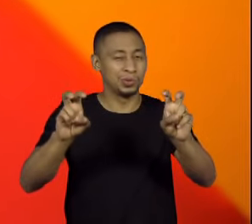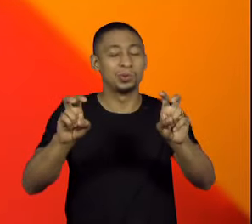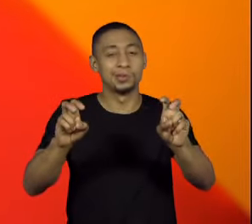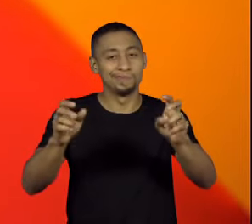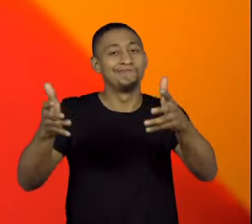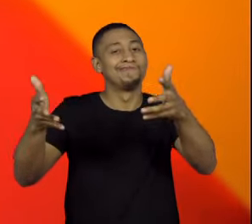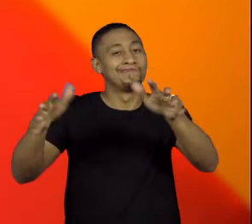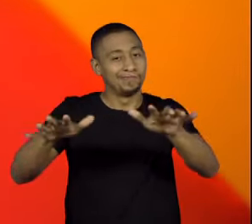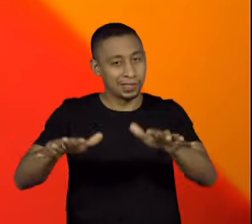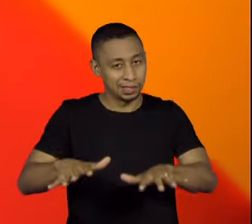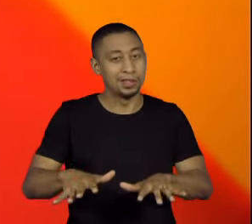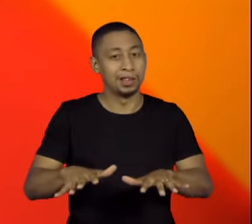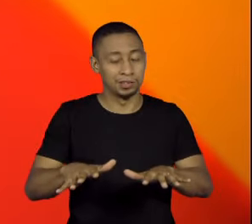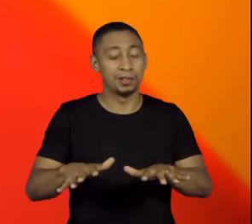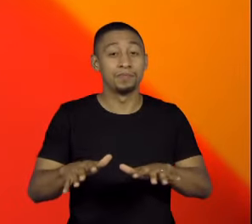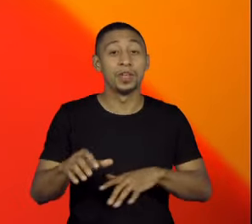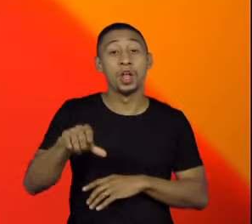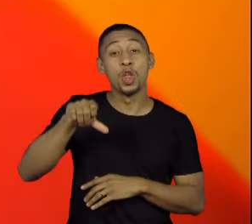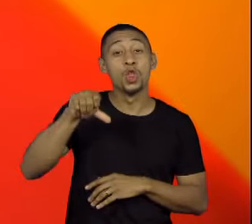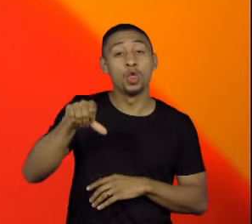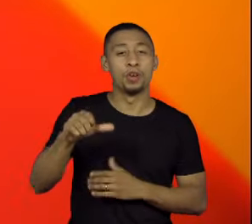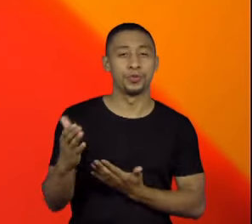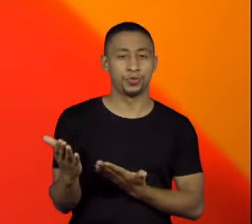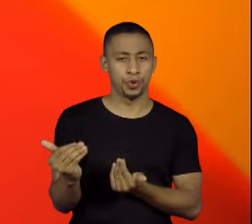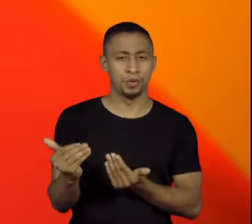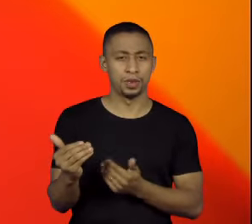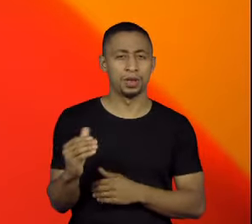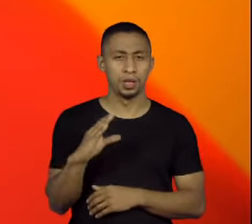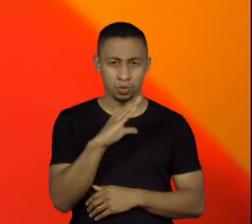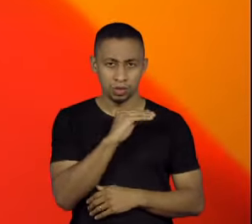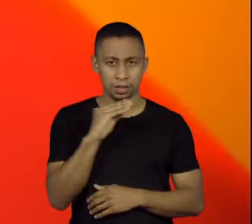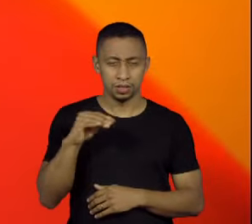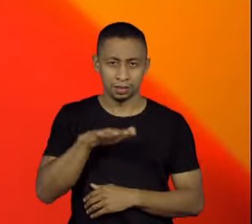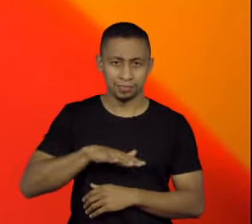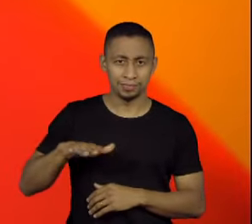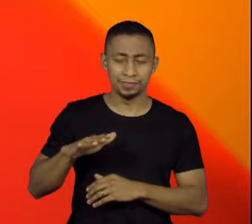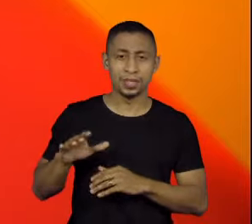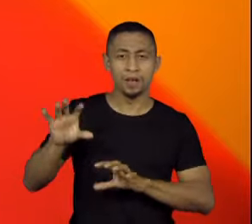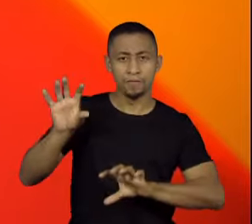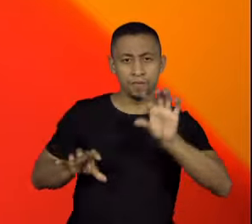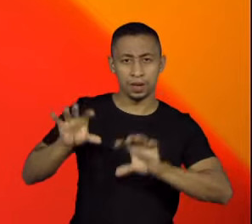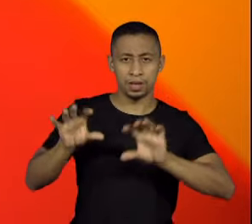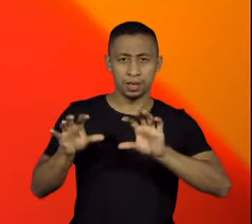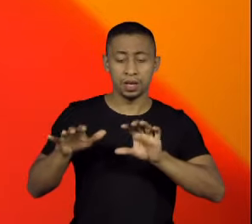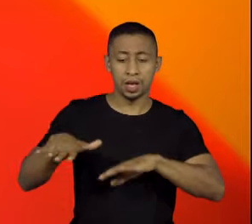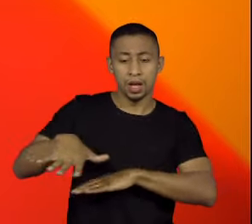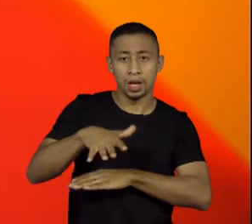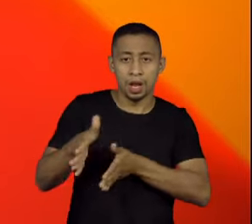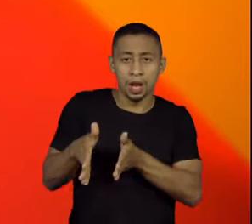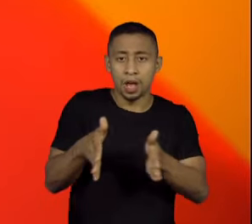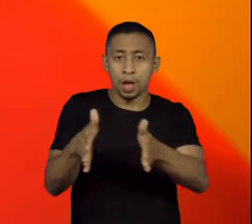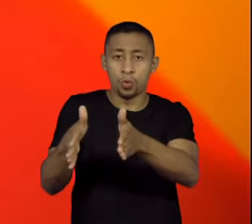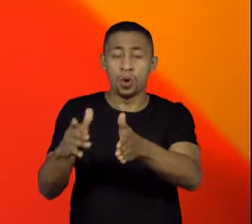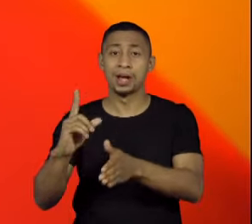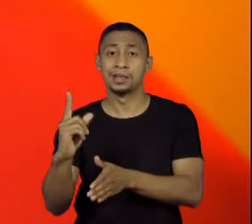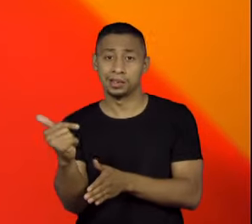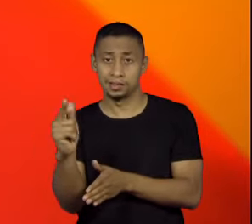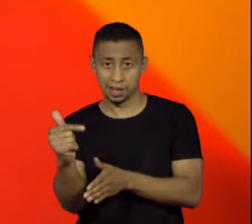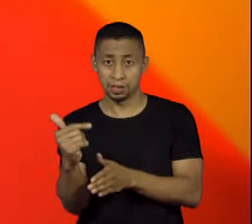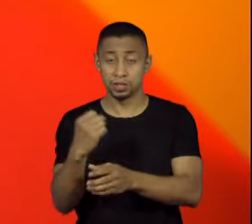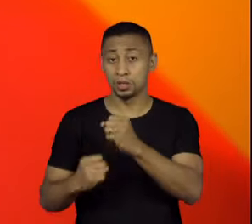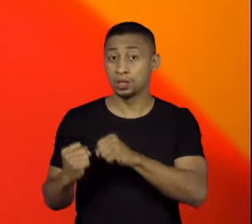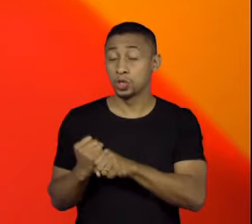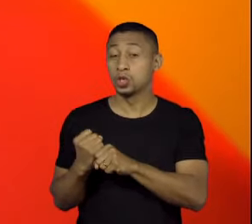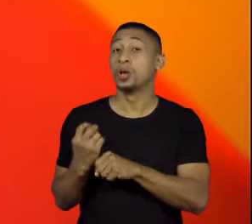a tragédia que vitimou 9 jovens, 9 adolescentes no baile funk da 17, em Paraisópolis. Aconteceu em dezembro de 2019